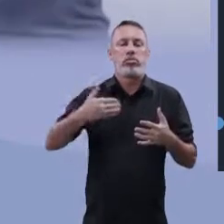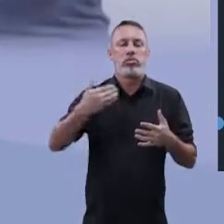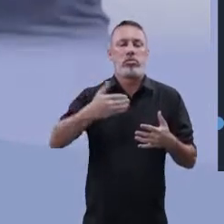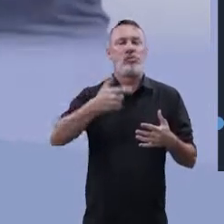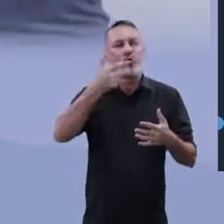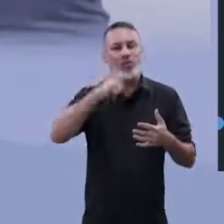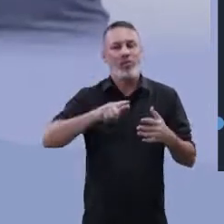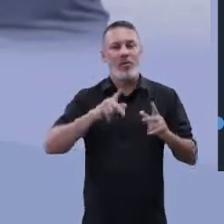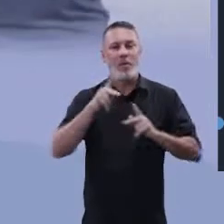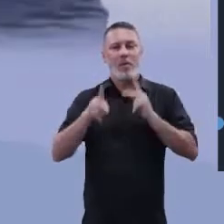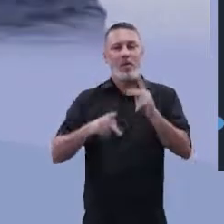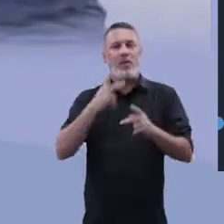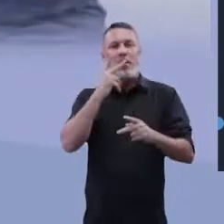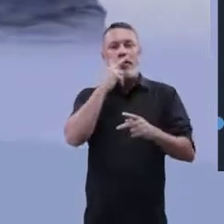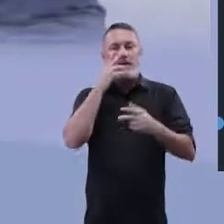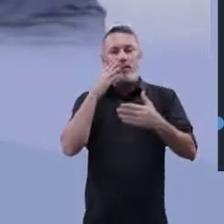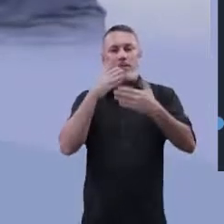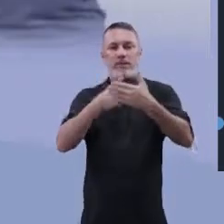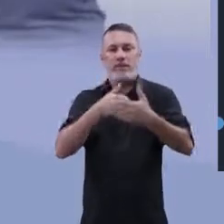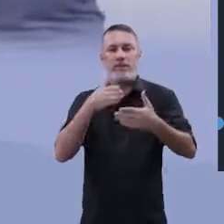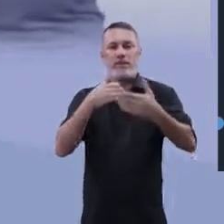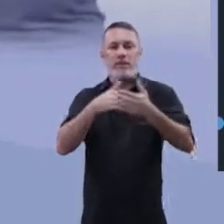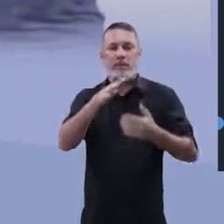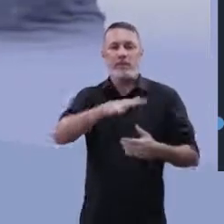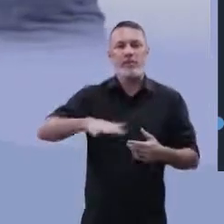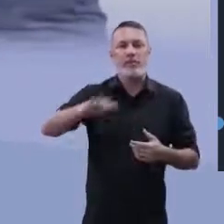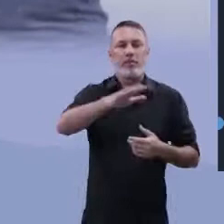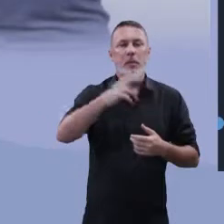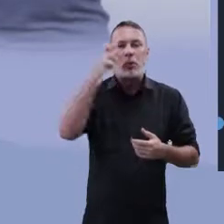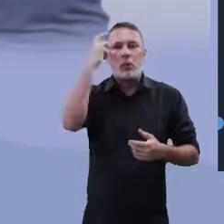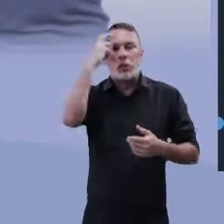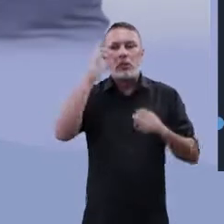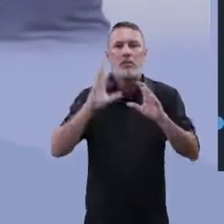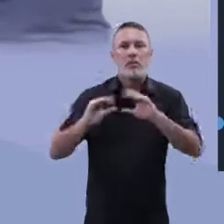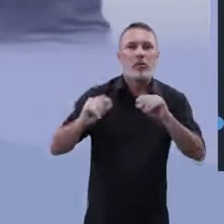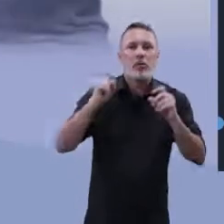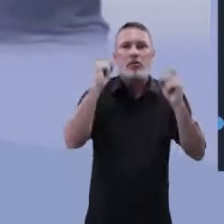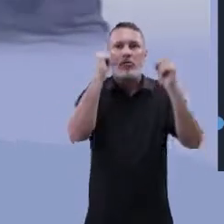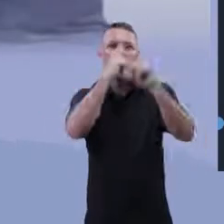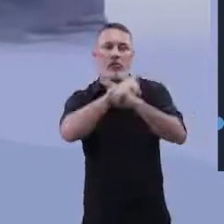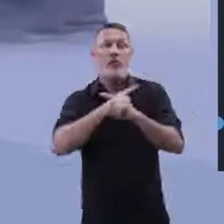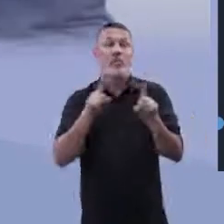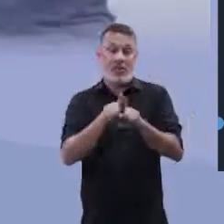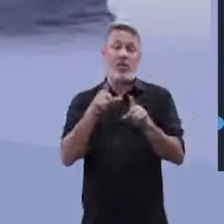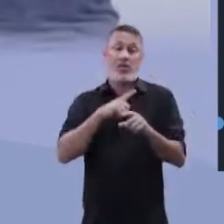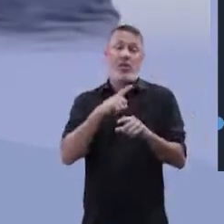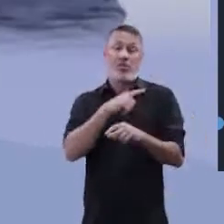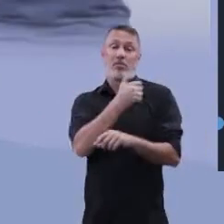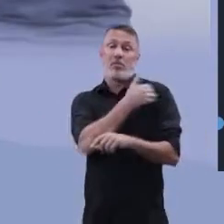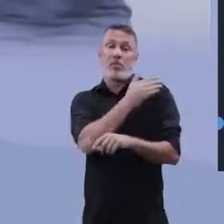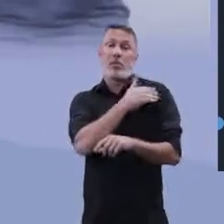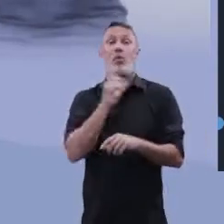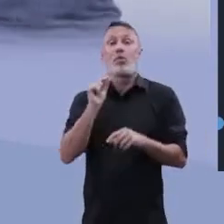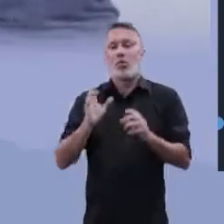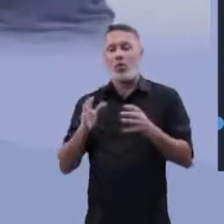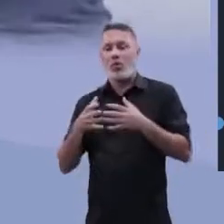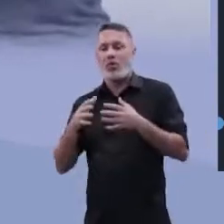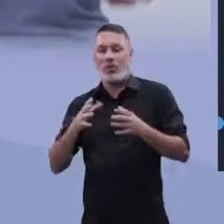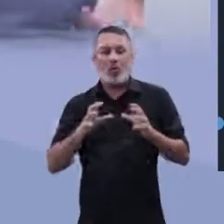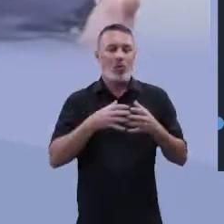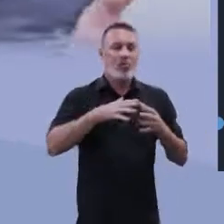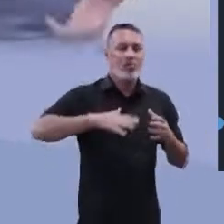o brasileiro ele foi bloqueado ao acesso aos bens culturais. Bem como falamos também que às vezes há um certo preconceito